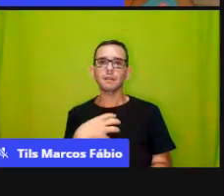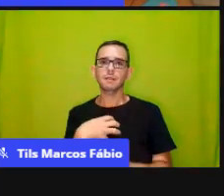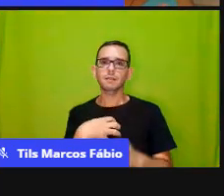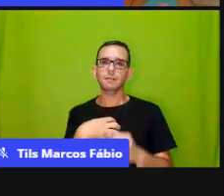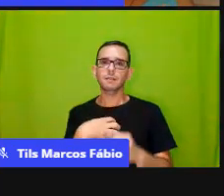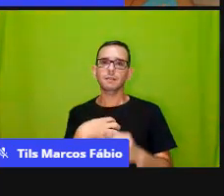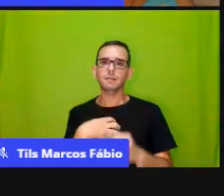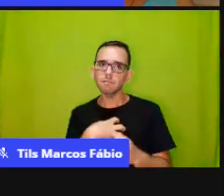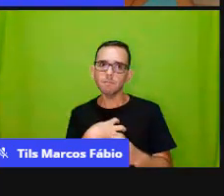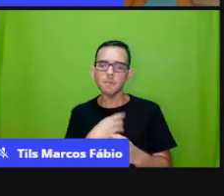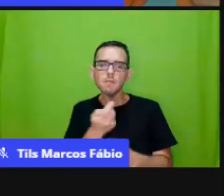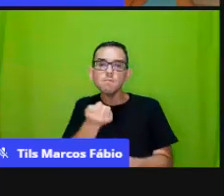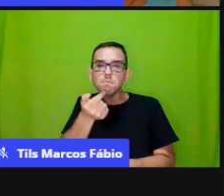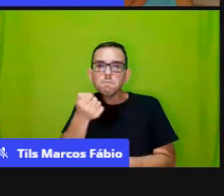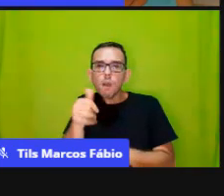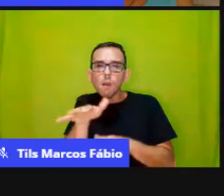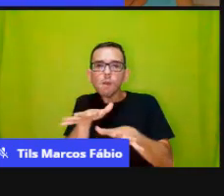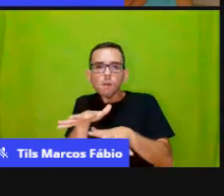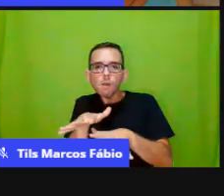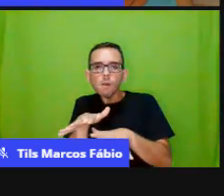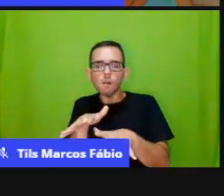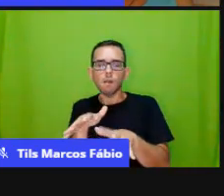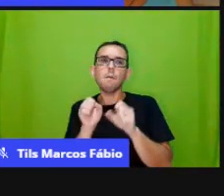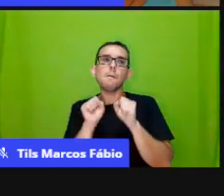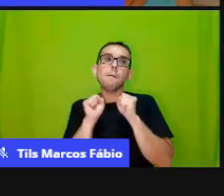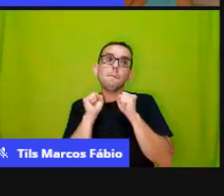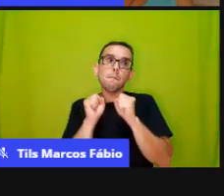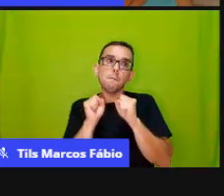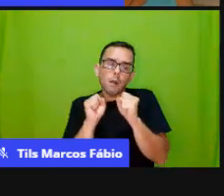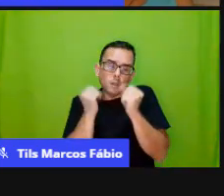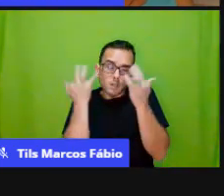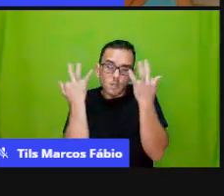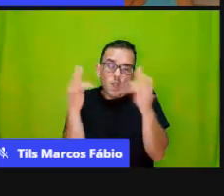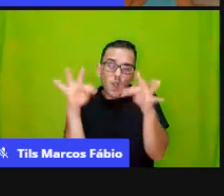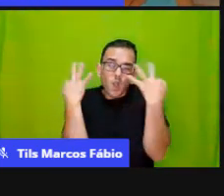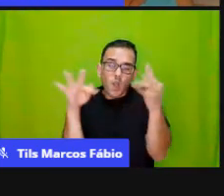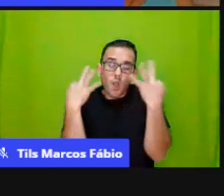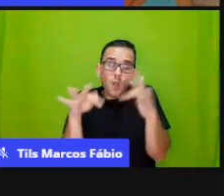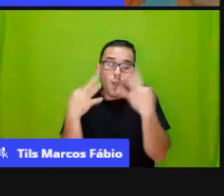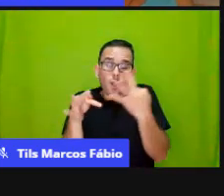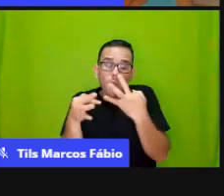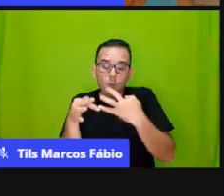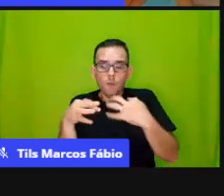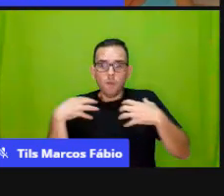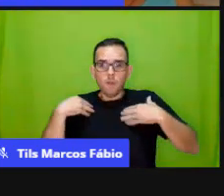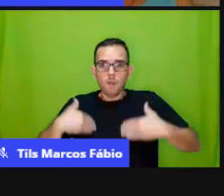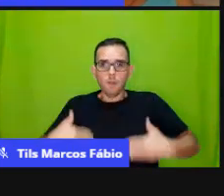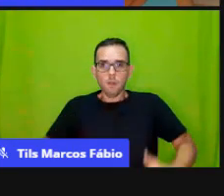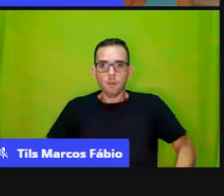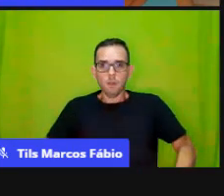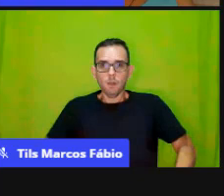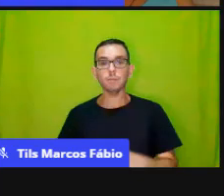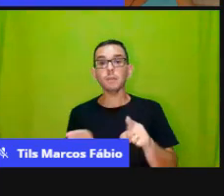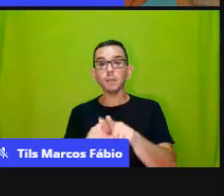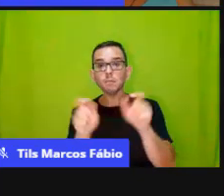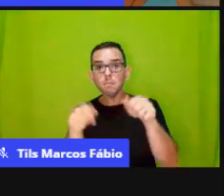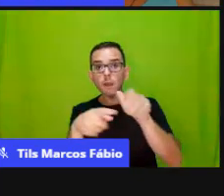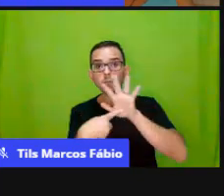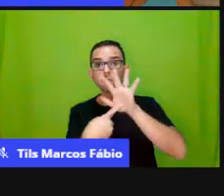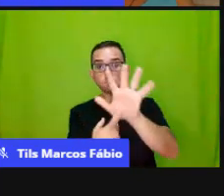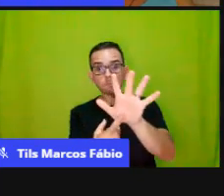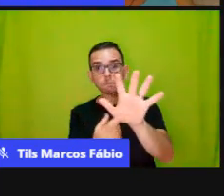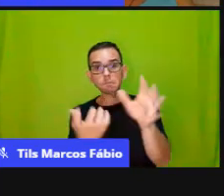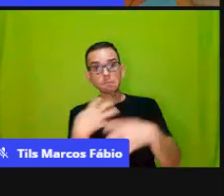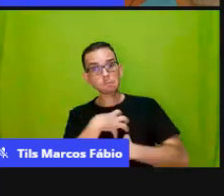pouca movimentação, então isso pode dar dores articulares nela. Ela pode se estressar em decorrência